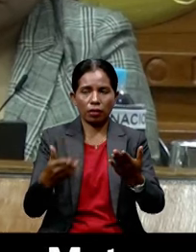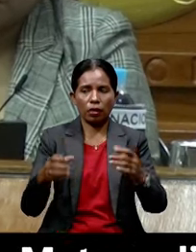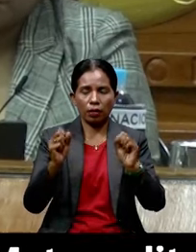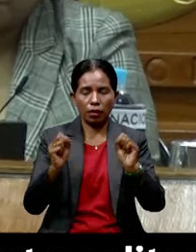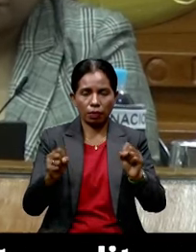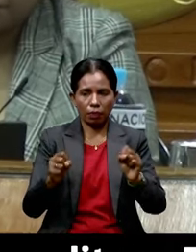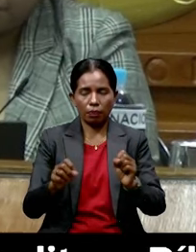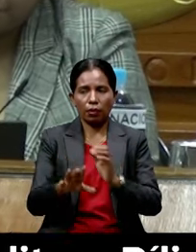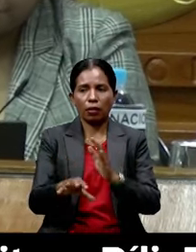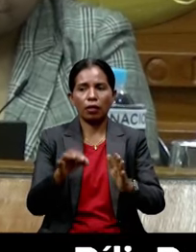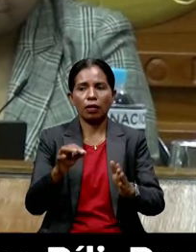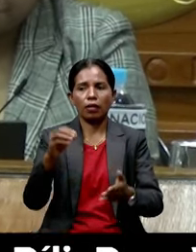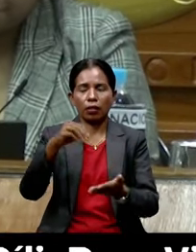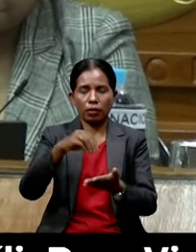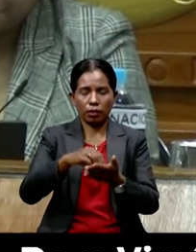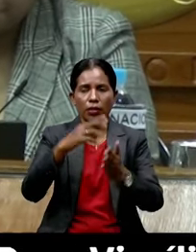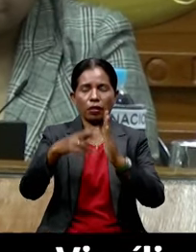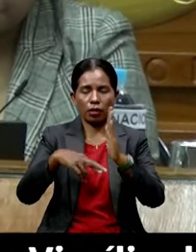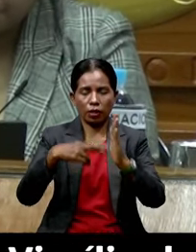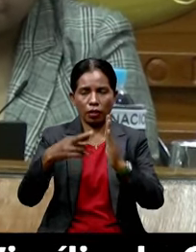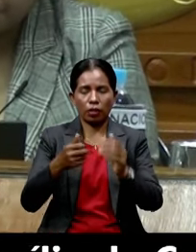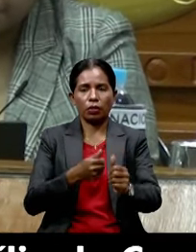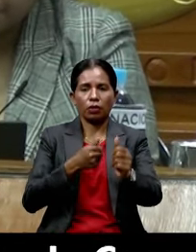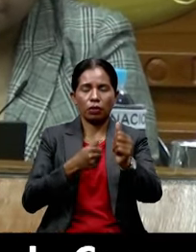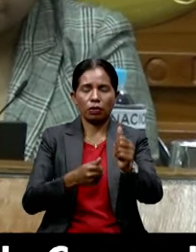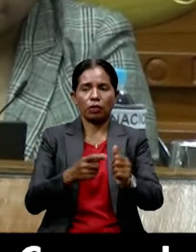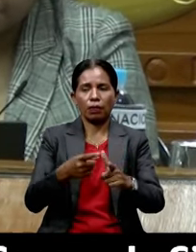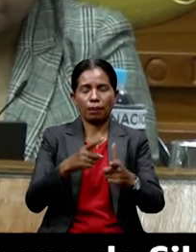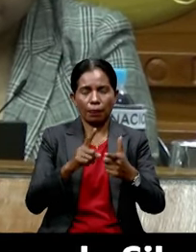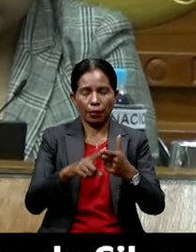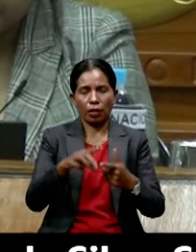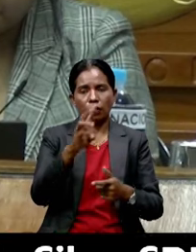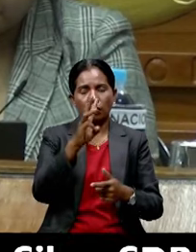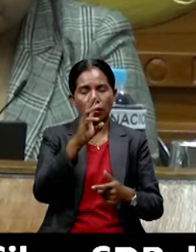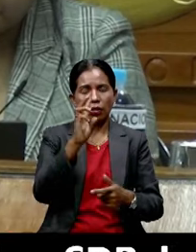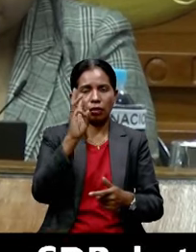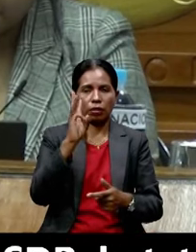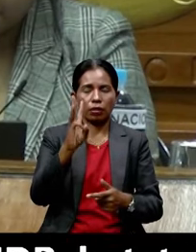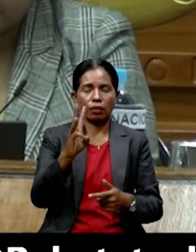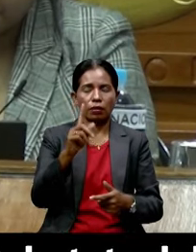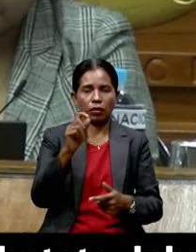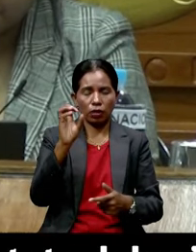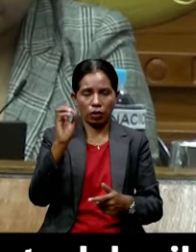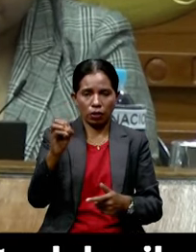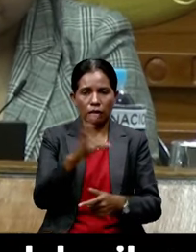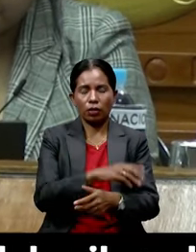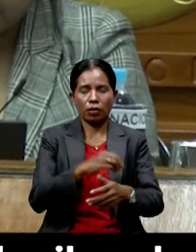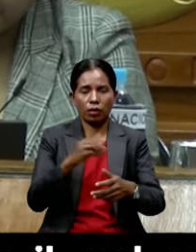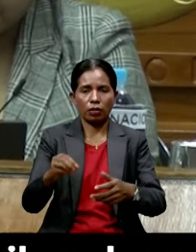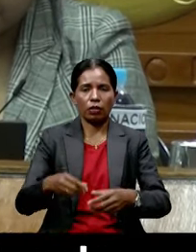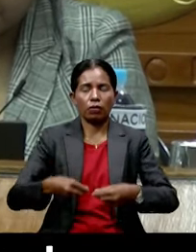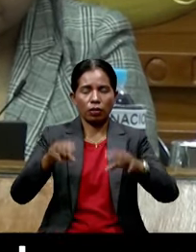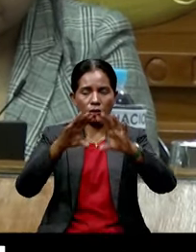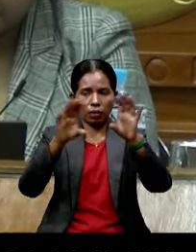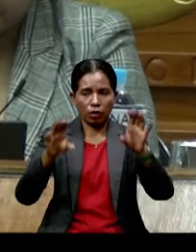a reta, prensa e requisito, tuir estándar, WTO NIN, Estándar internacional ou certificação